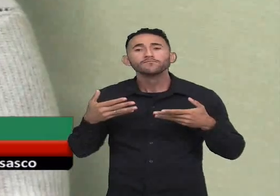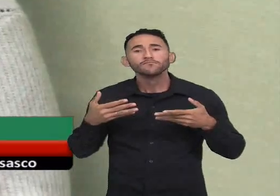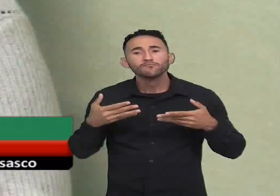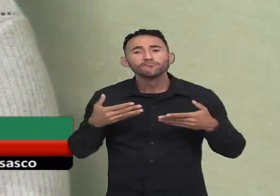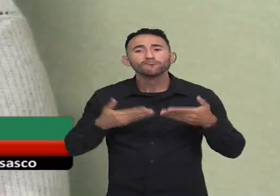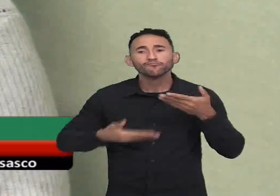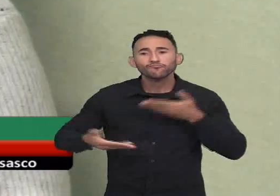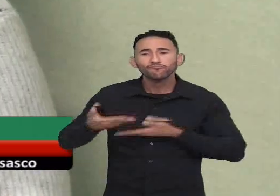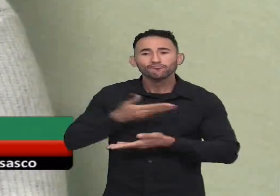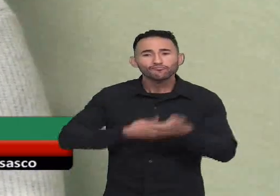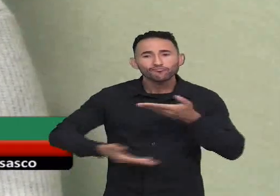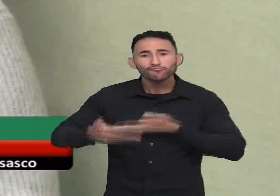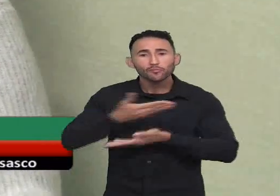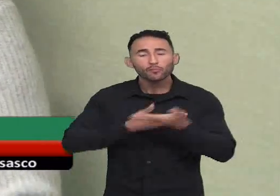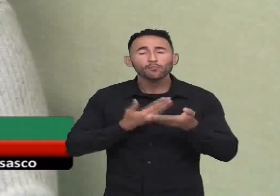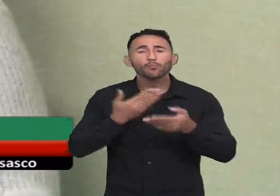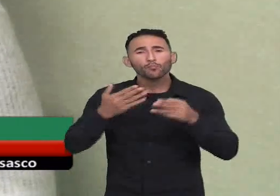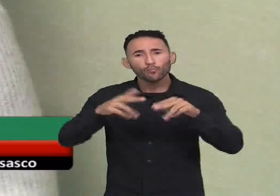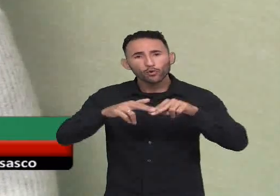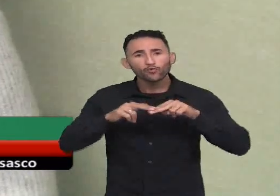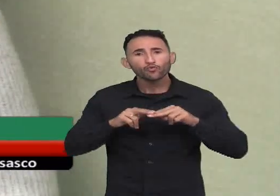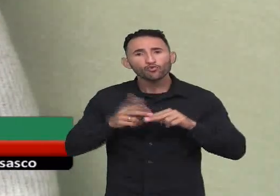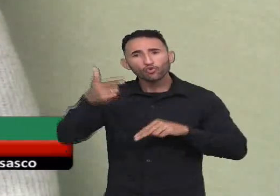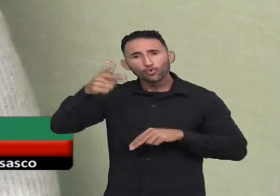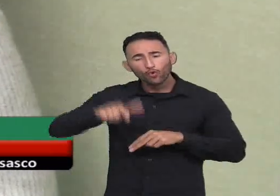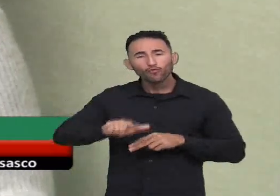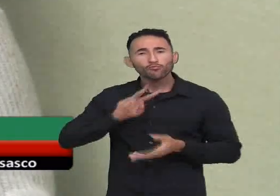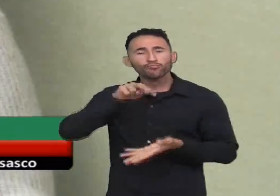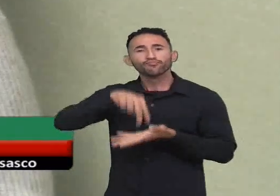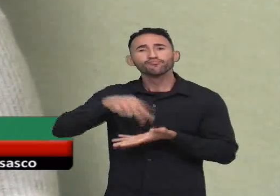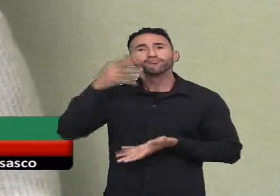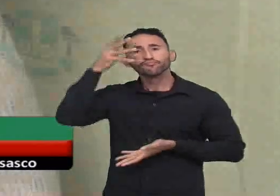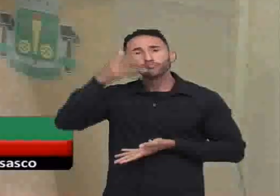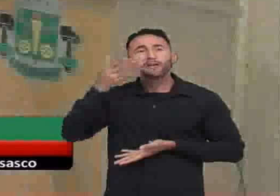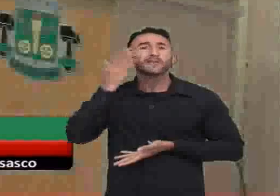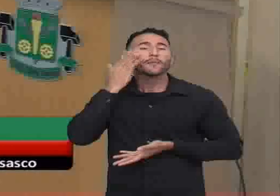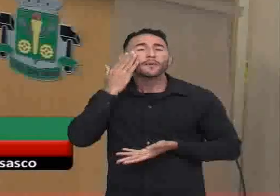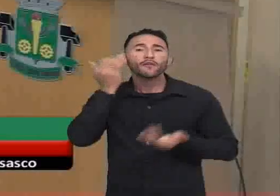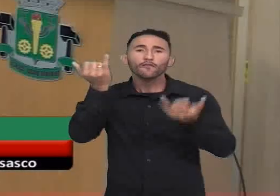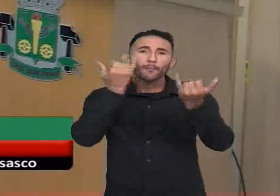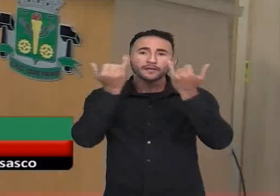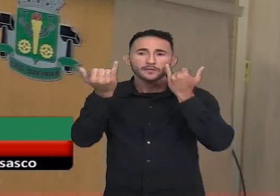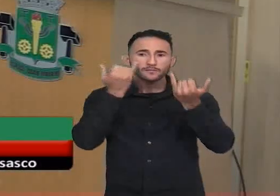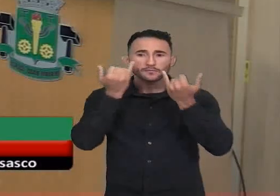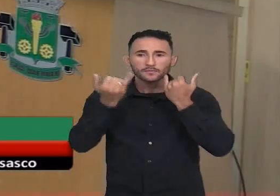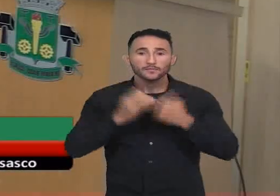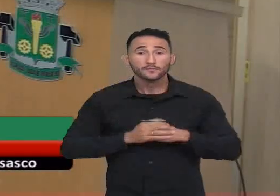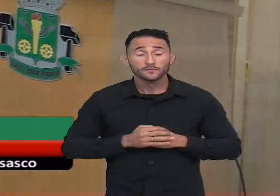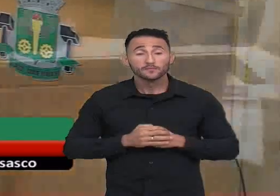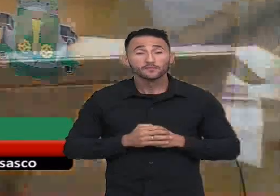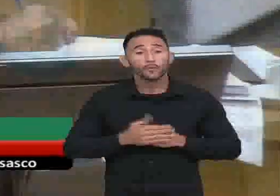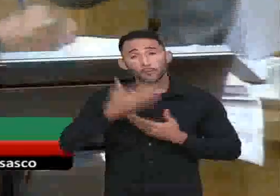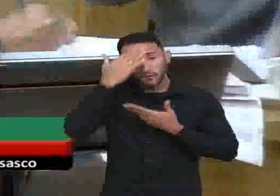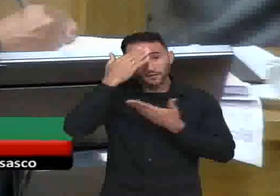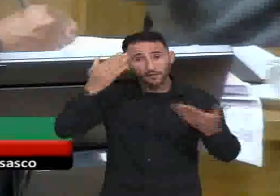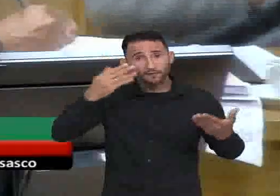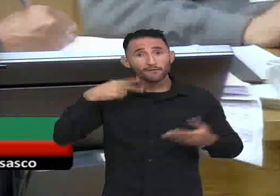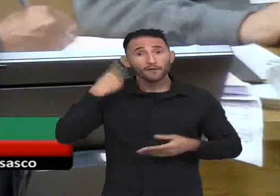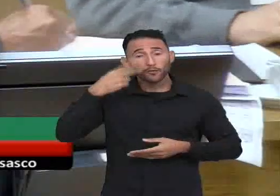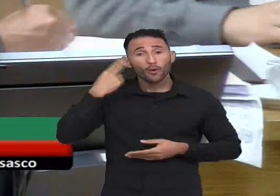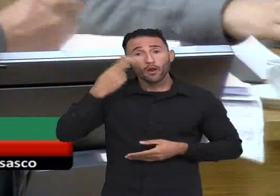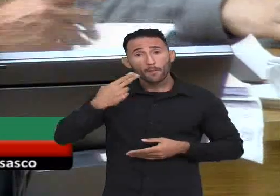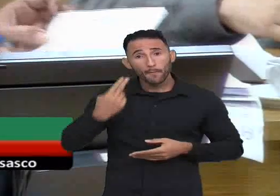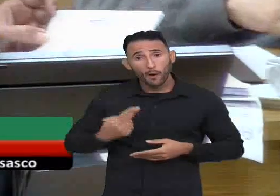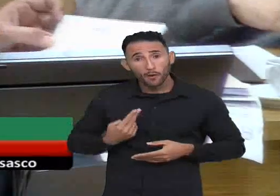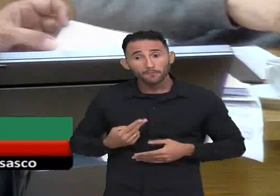por isso, eu peço novamente para discutir, até que eu tenha acesso a esses dados. Obrigada. Obrigado, nova vereadora Ana